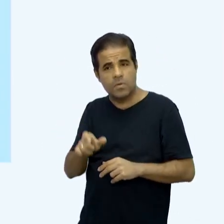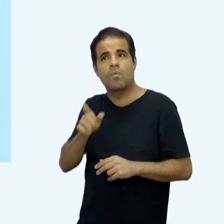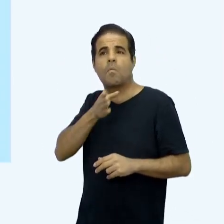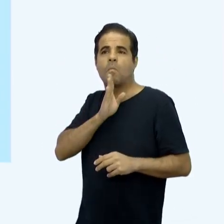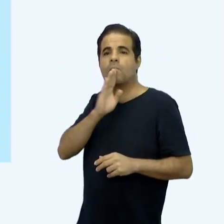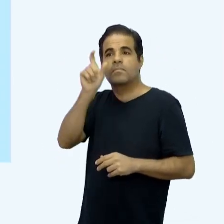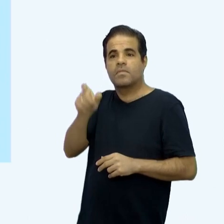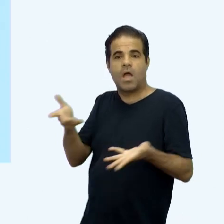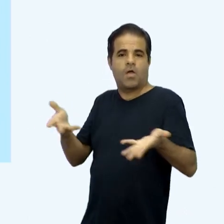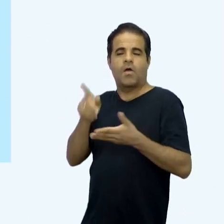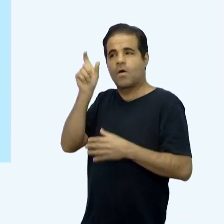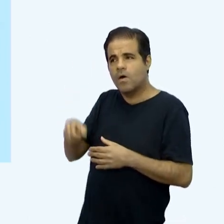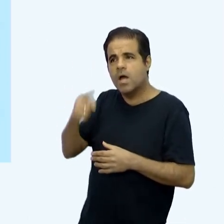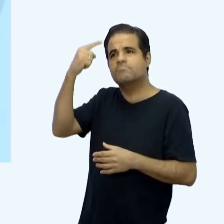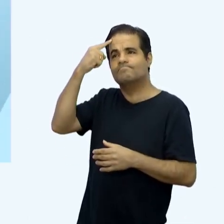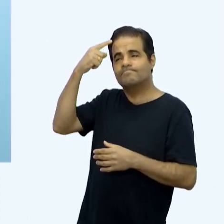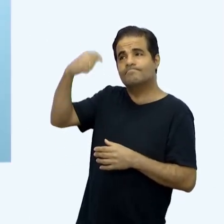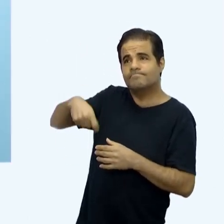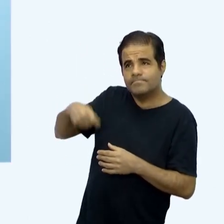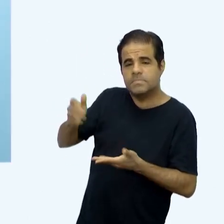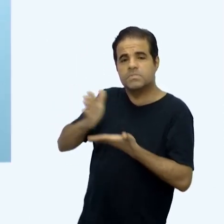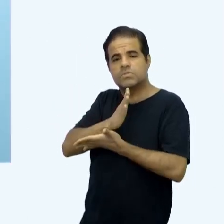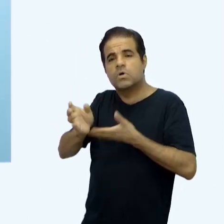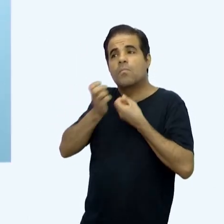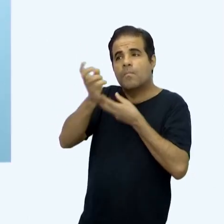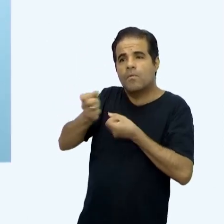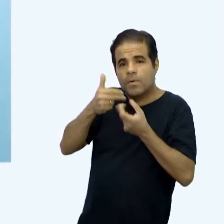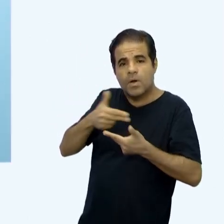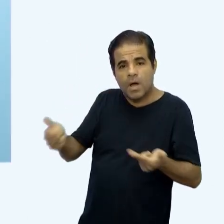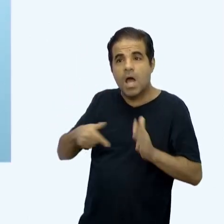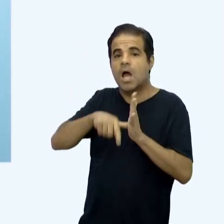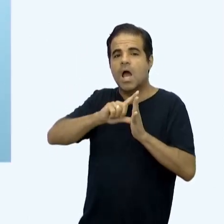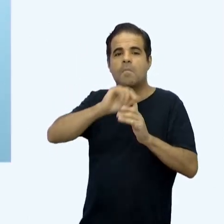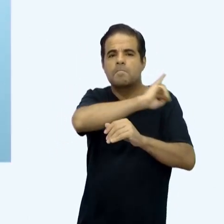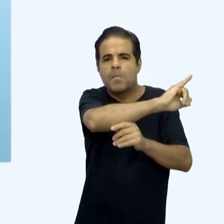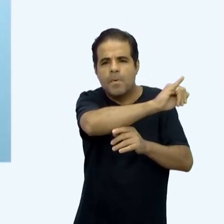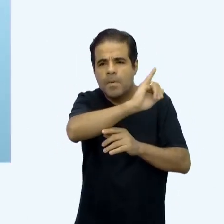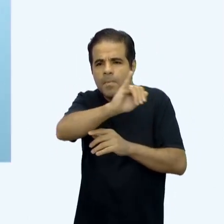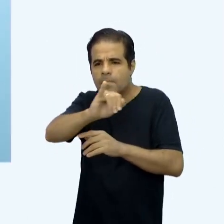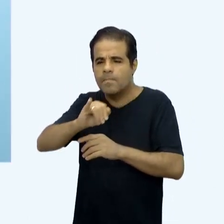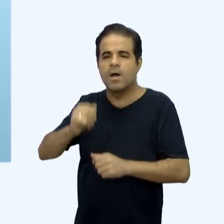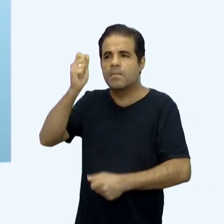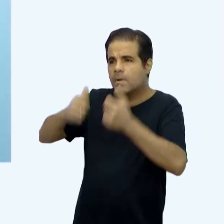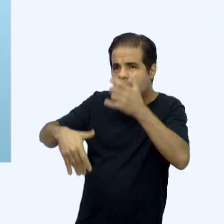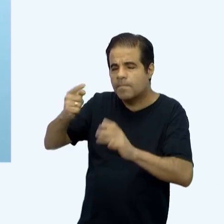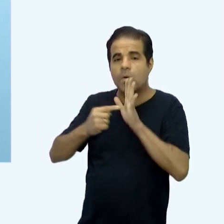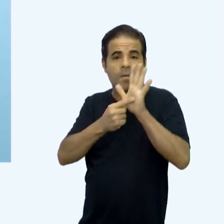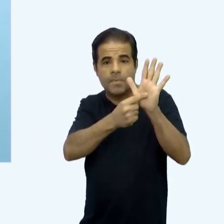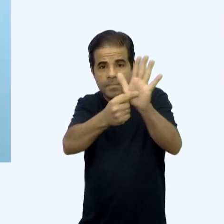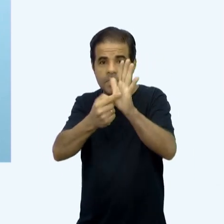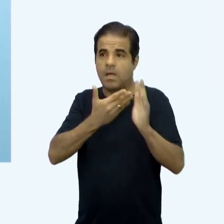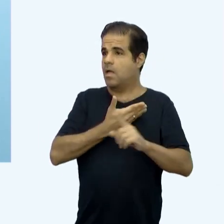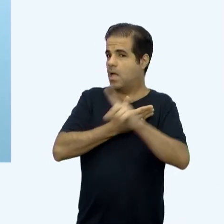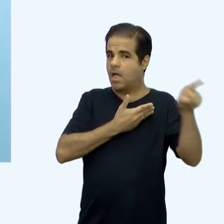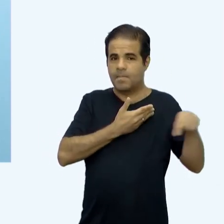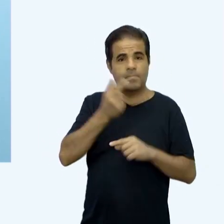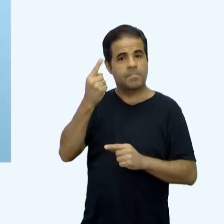de conhecer. Você precisa saber algumas coisas antes de sair contando sua vida para ele ou apresentar para os seus